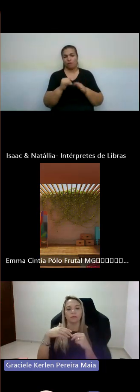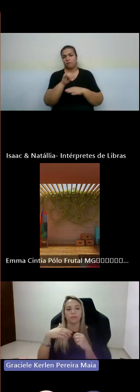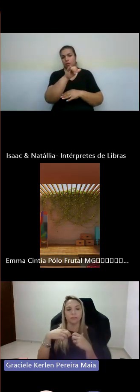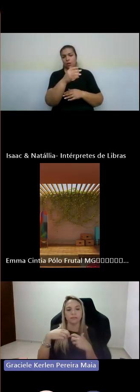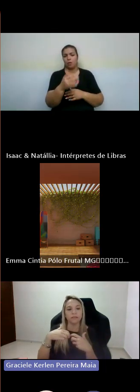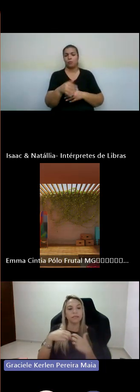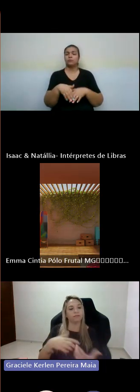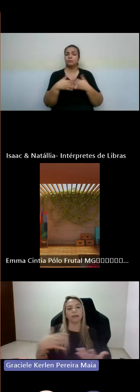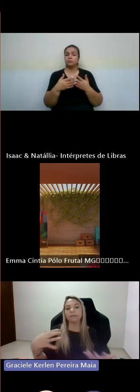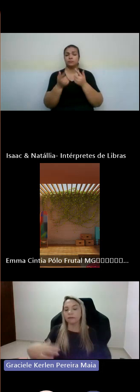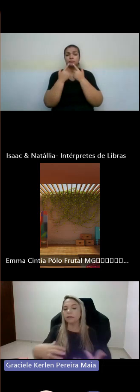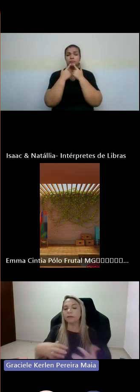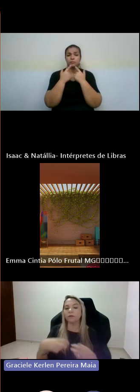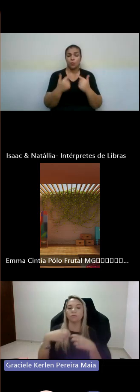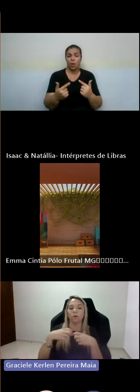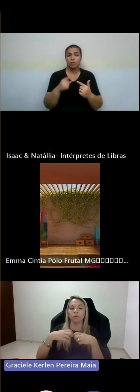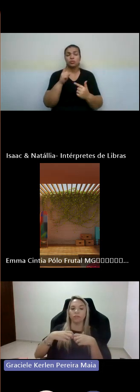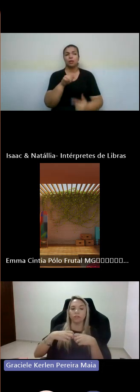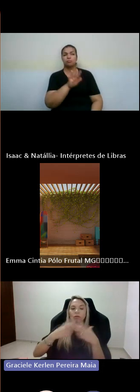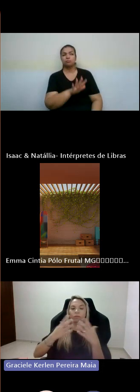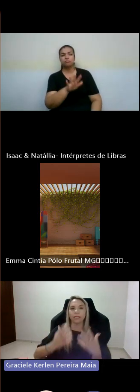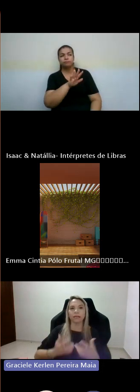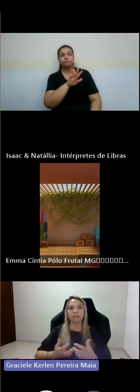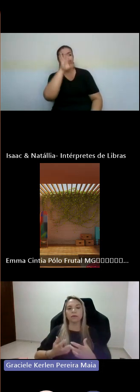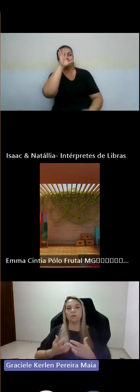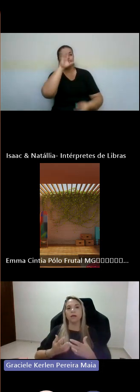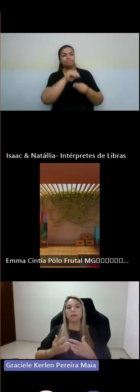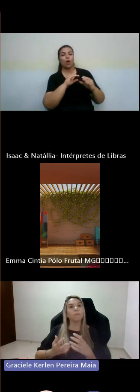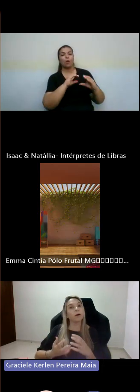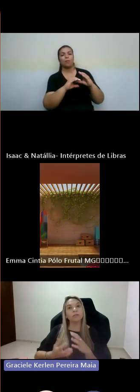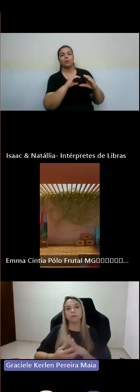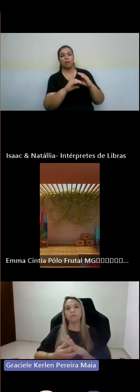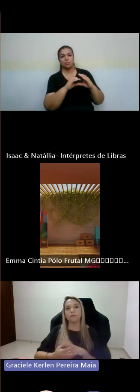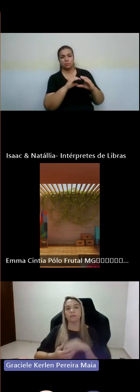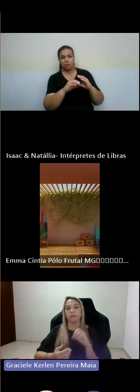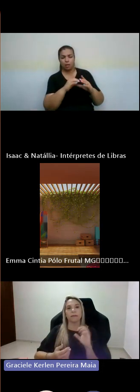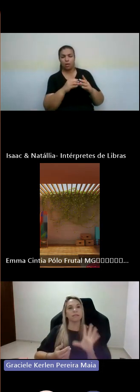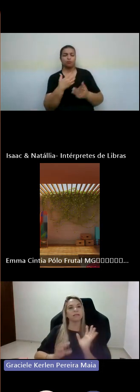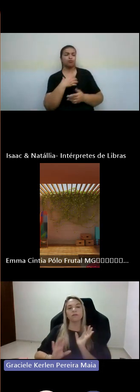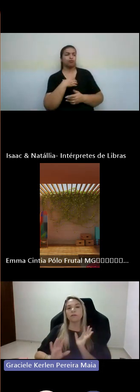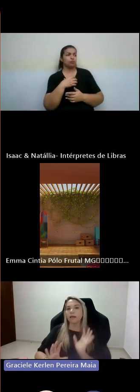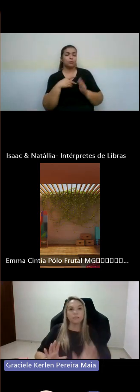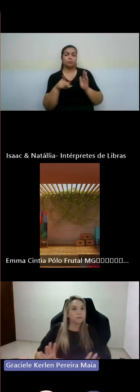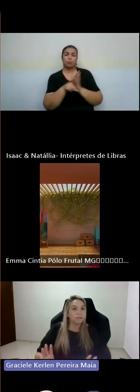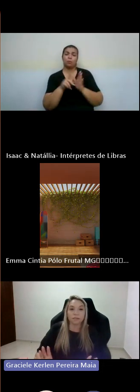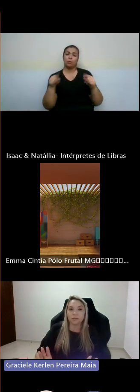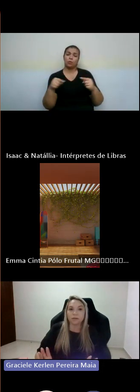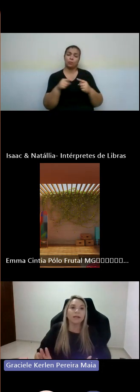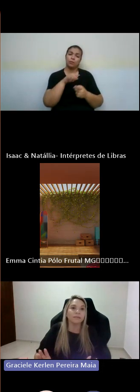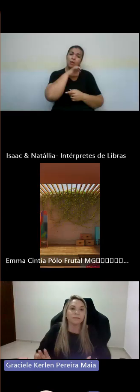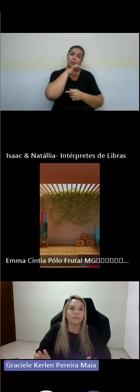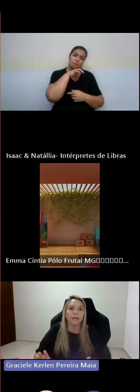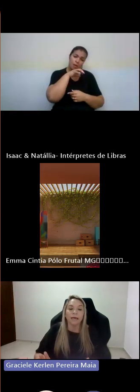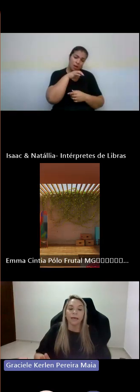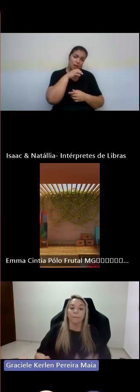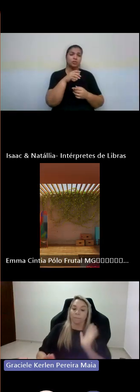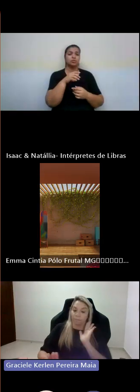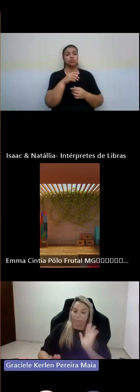forma de significação ou de comunicação que pode envolver os animais racionais e os